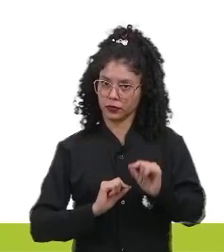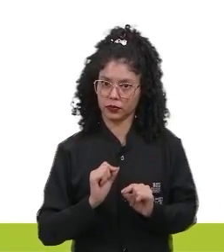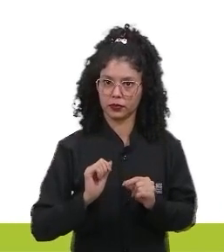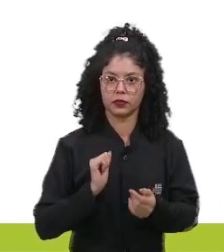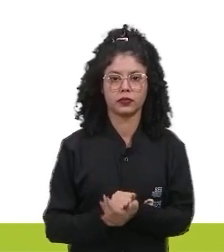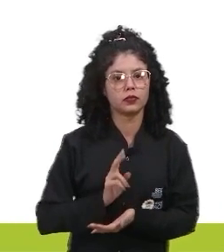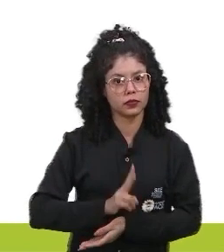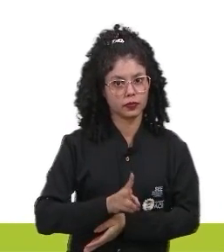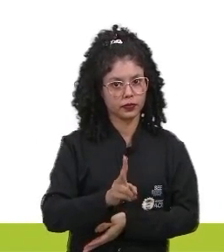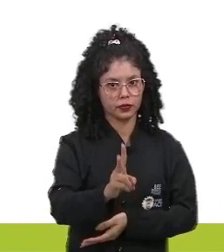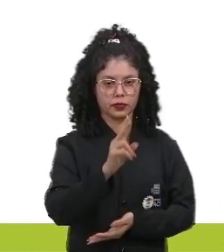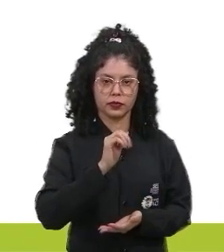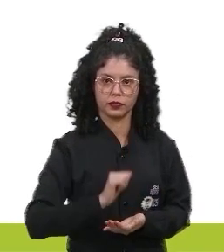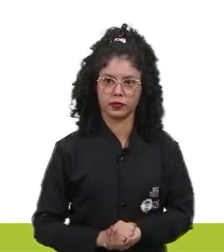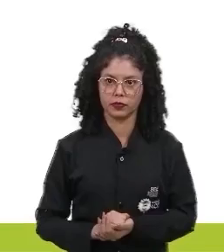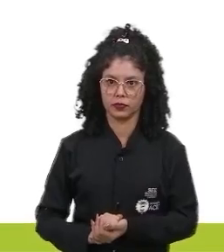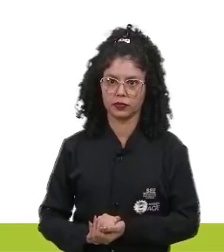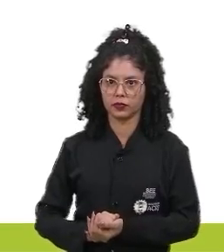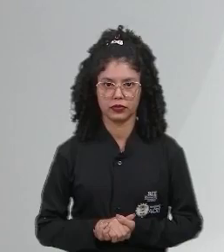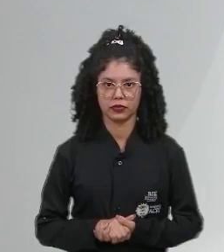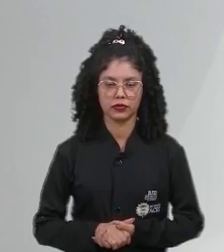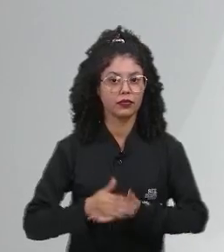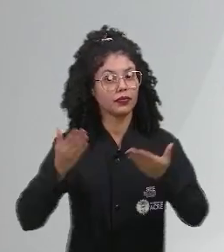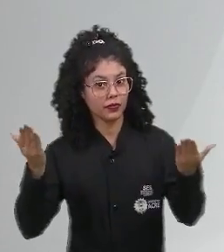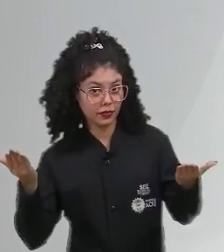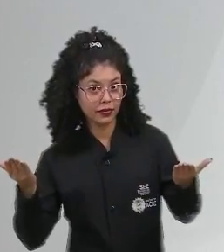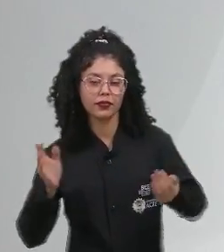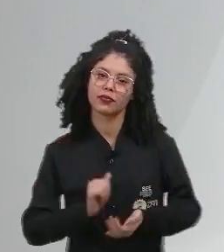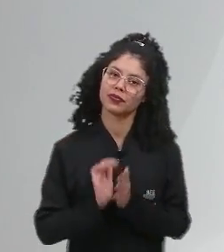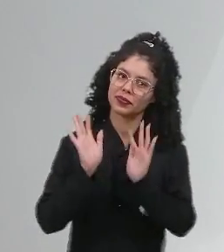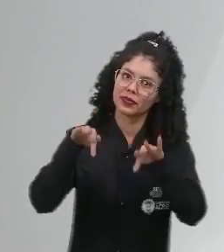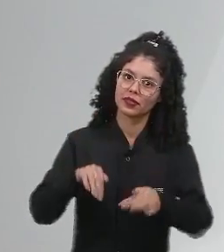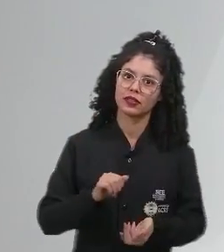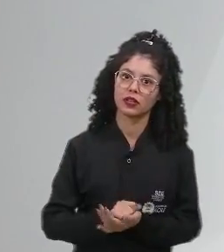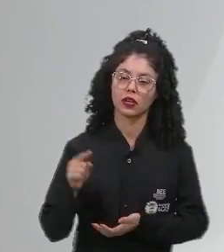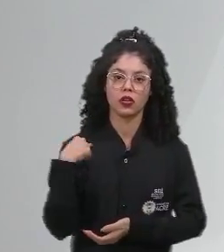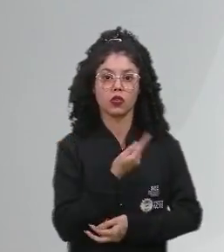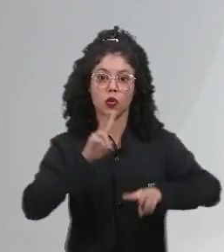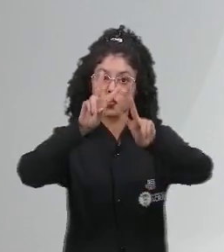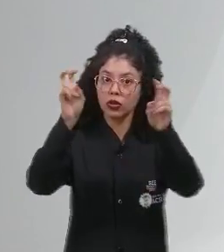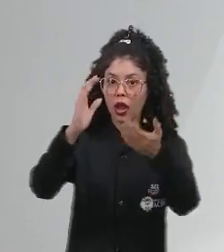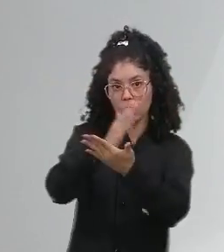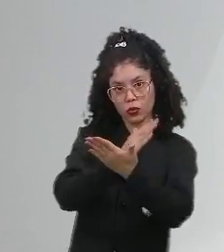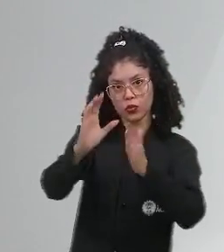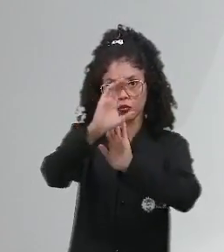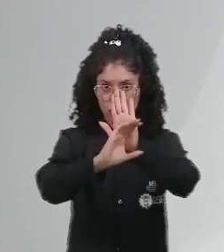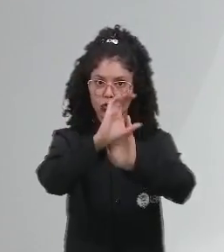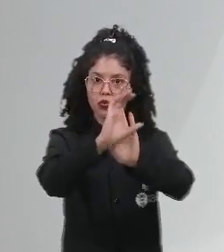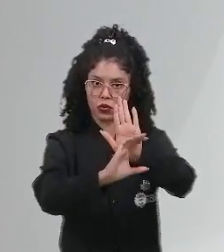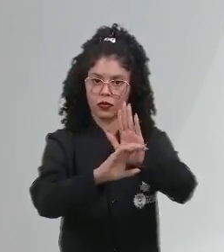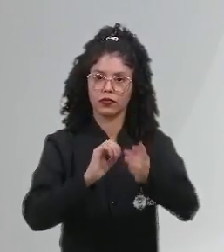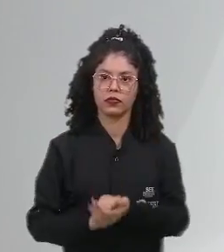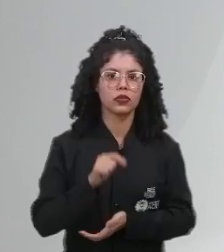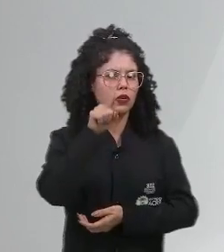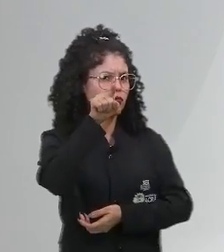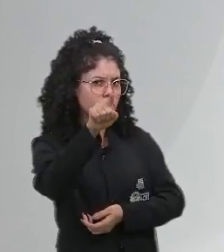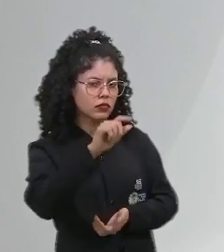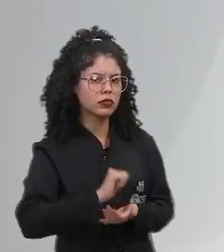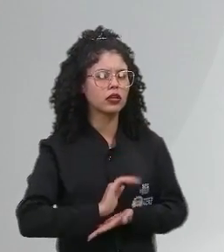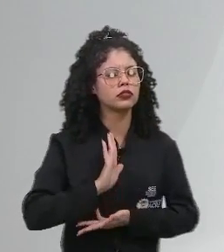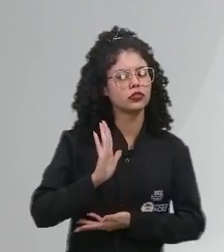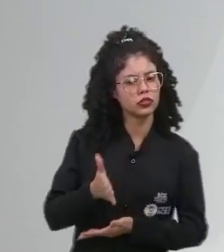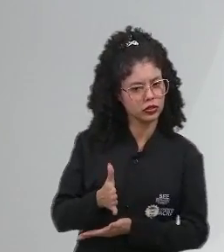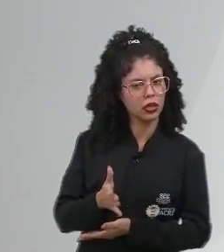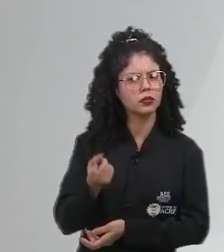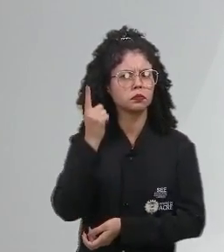de continuidade tá galera Então é isso galera a gente abordou aqui alguns conceitos e você já